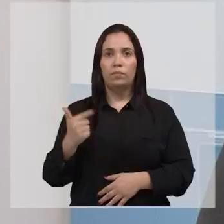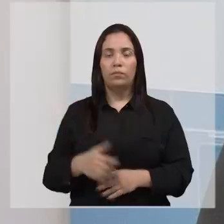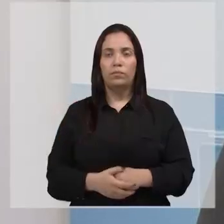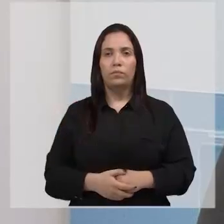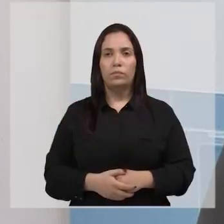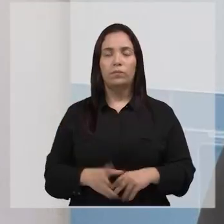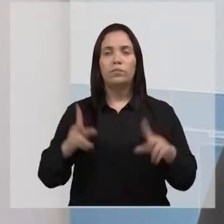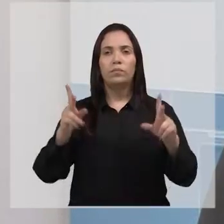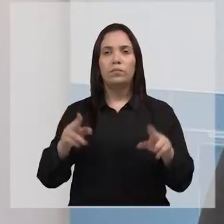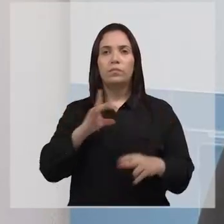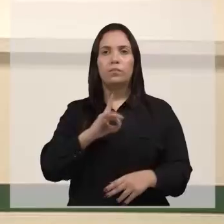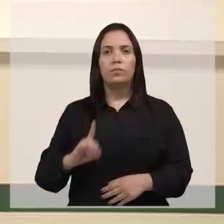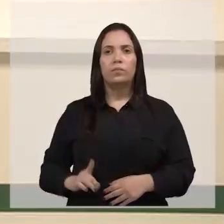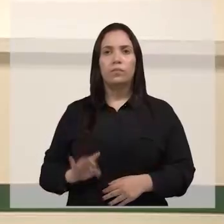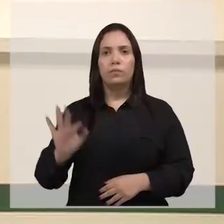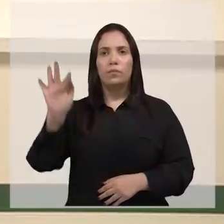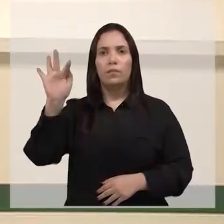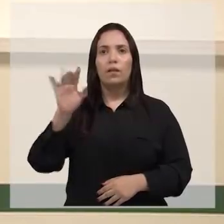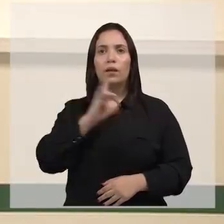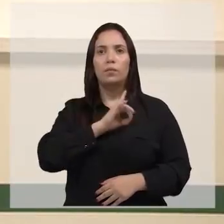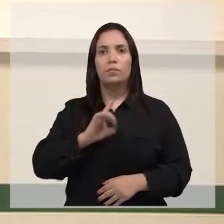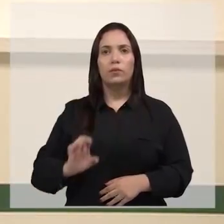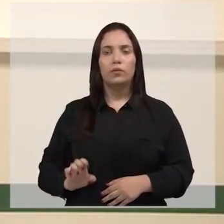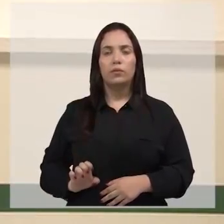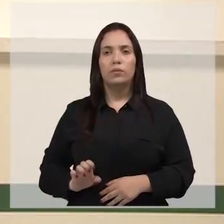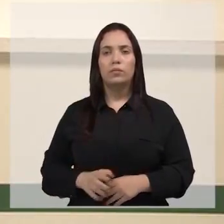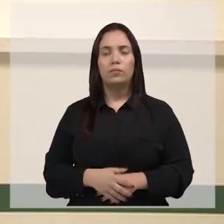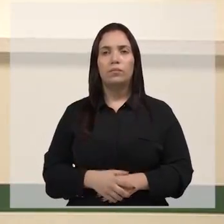que o deputado tem, federal, o deputado estadual tem.